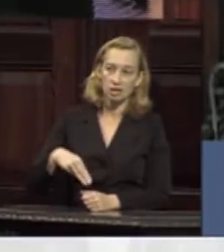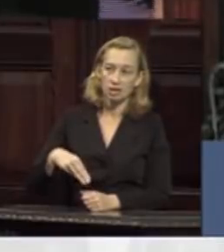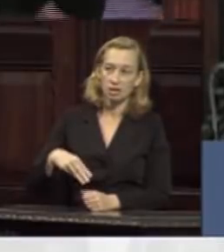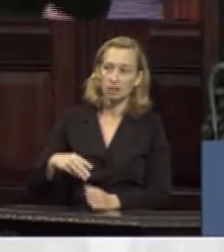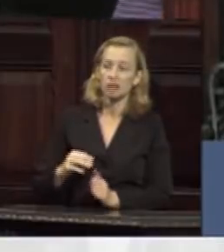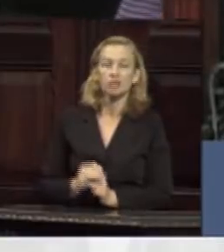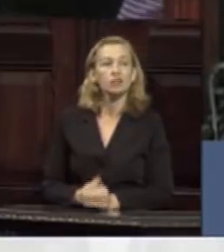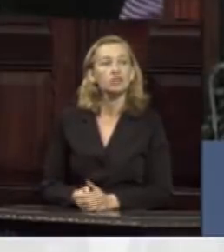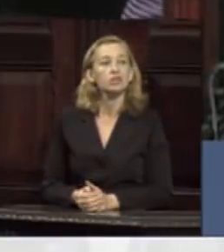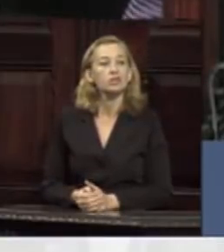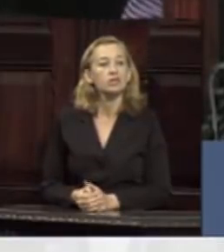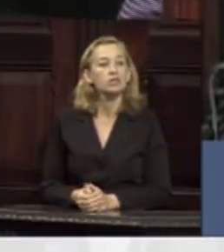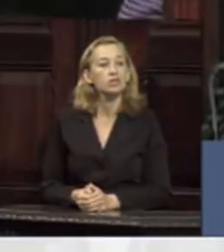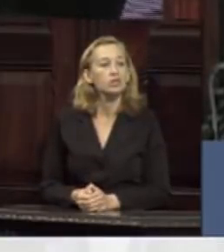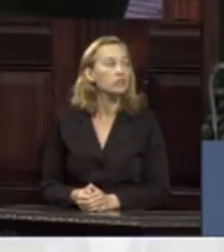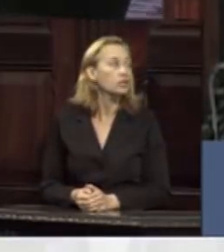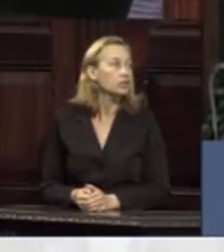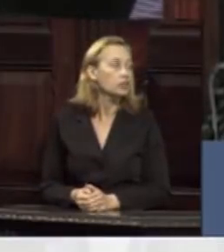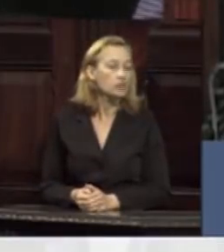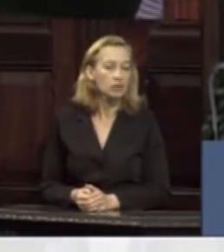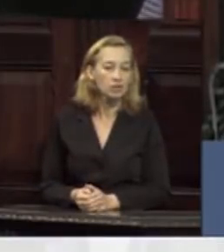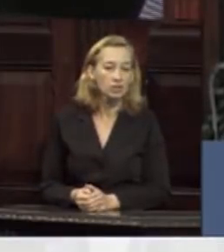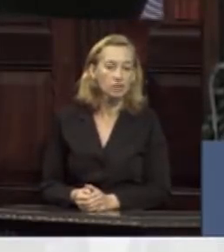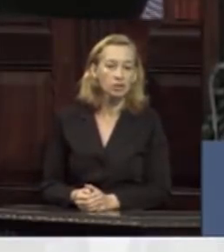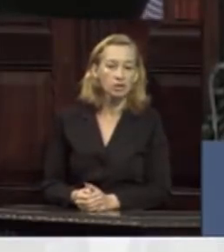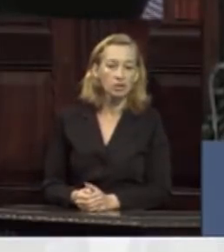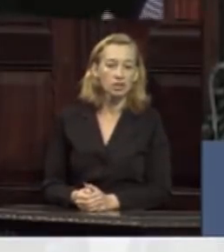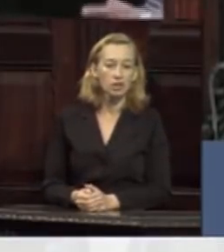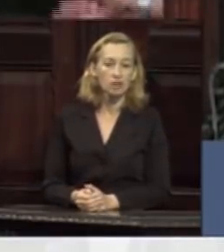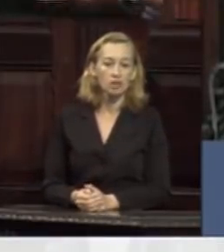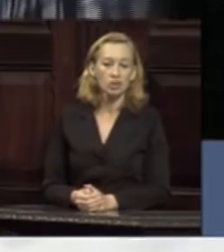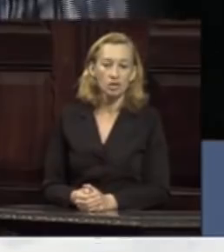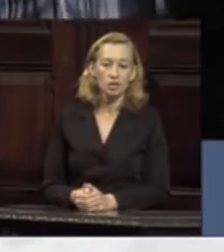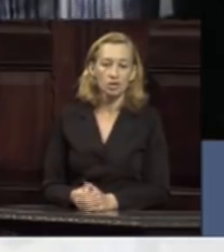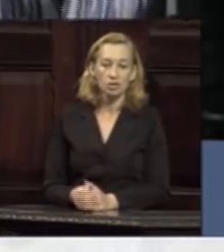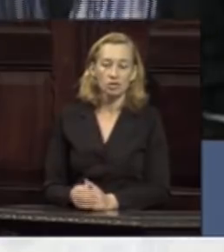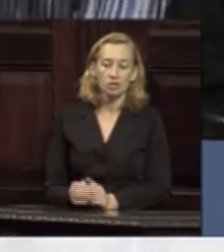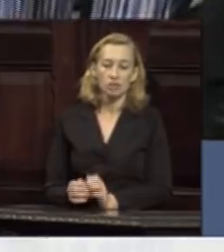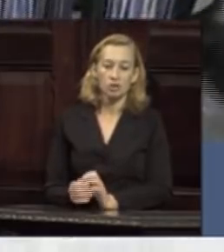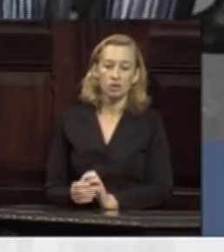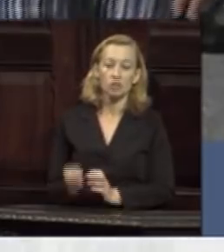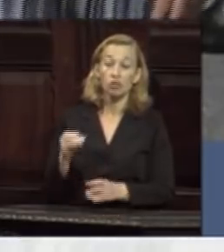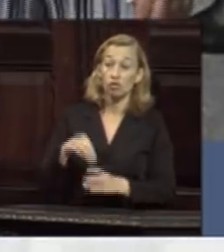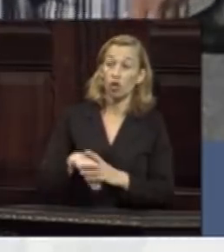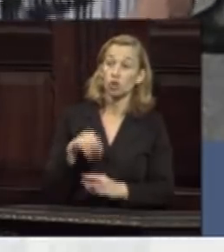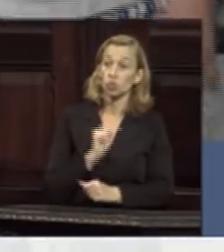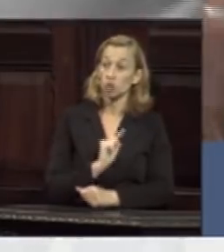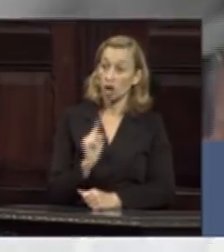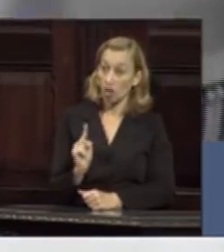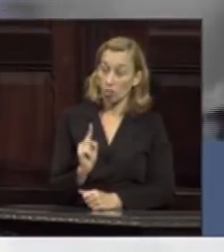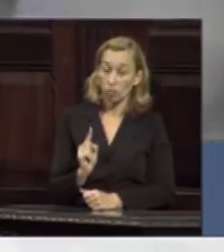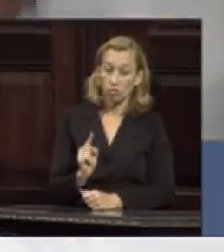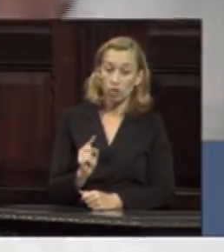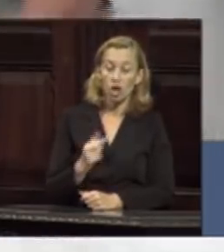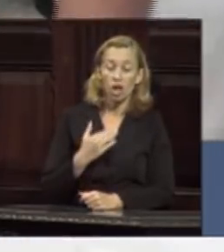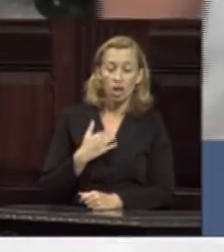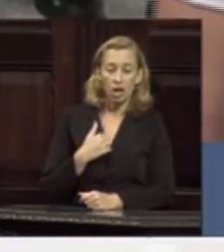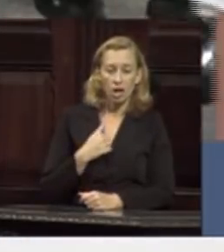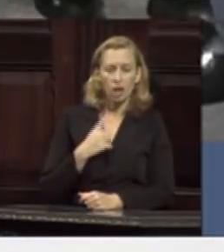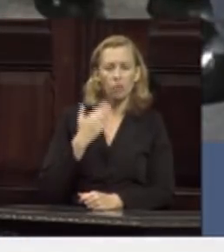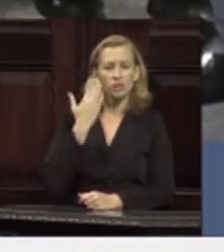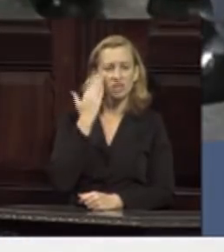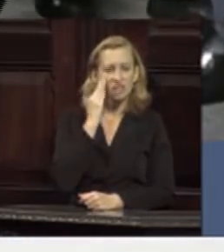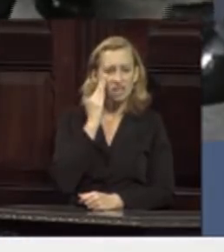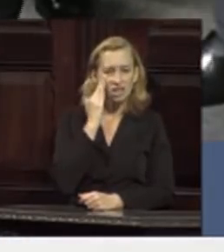emenda. Senhor presidente, pela liderança do governo, encaminhar um voto não, até entendendo a boa vontade, a